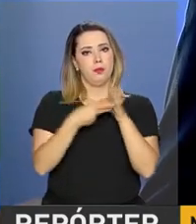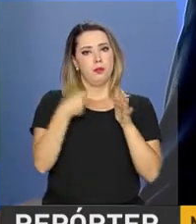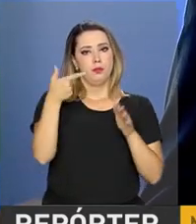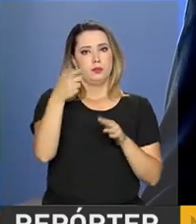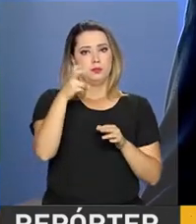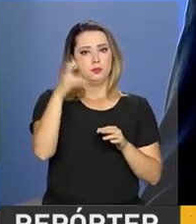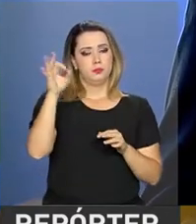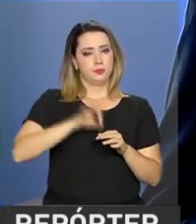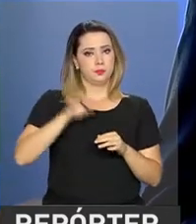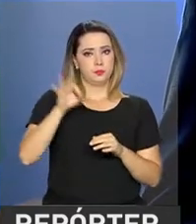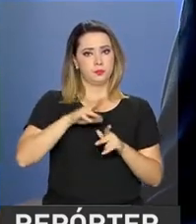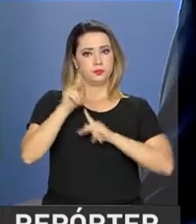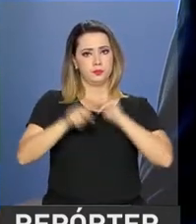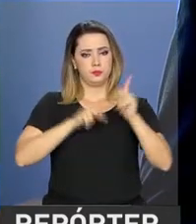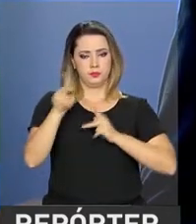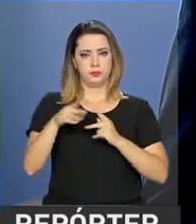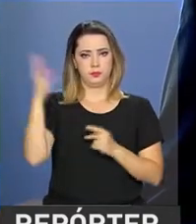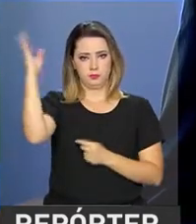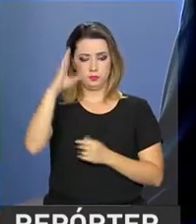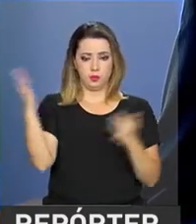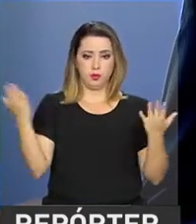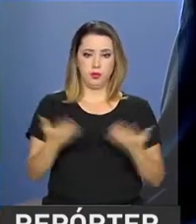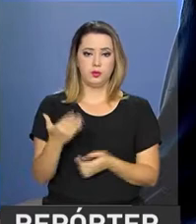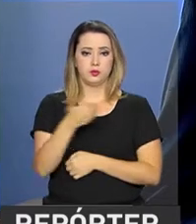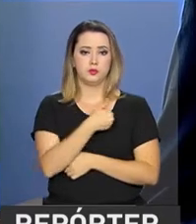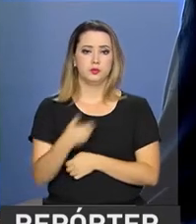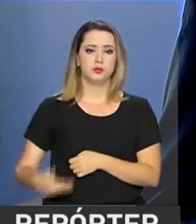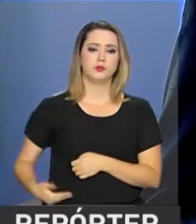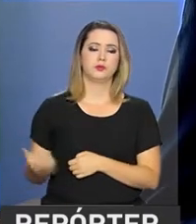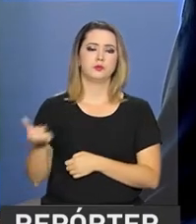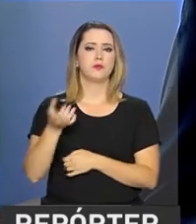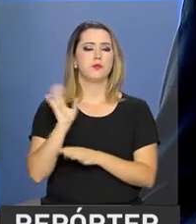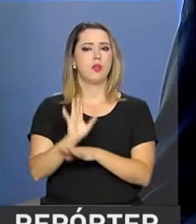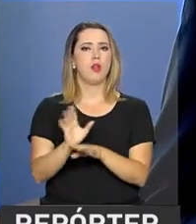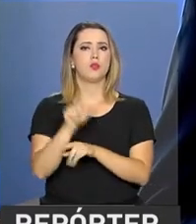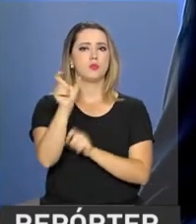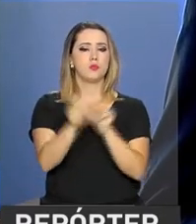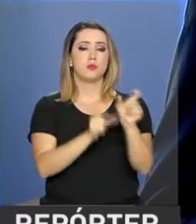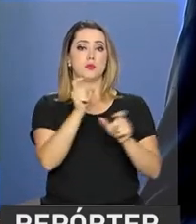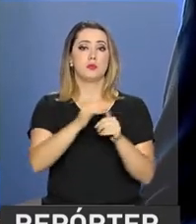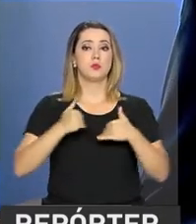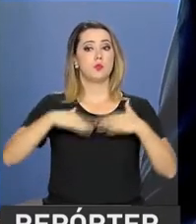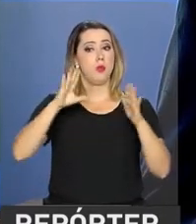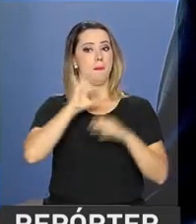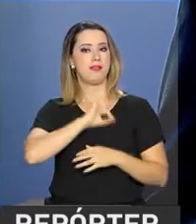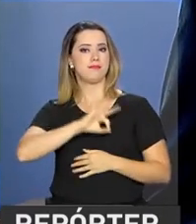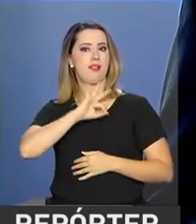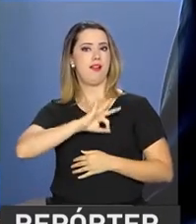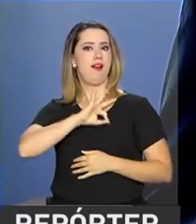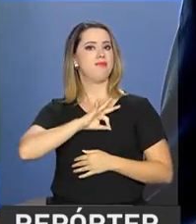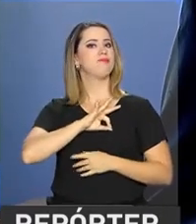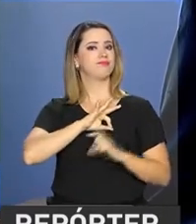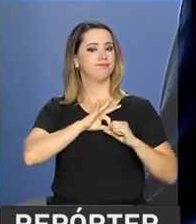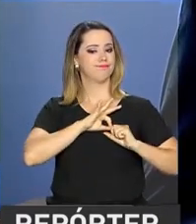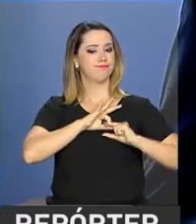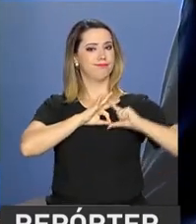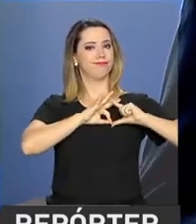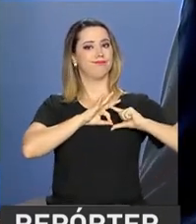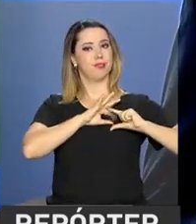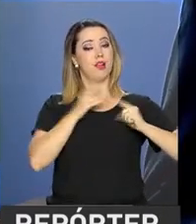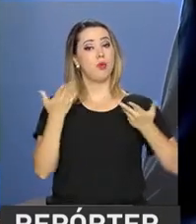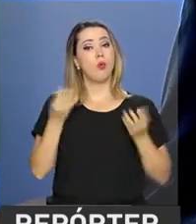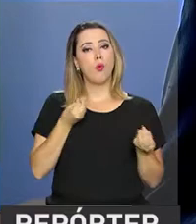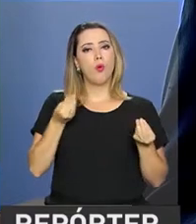da população brasileira agora o governo quer ajudar essas pessoas a aumentar a renda uma das formas de se promover isso